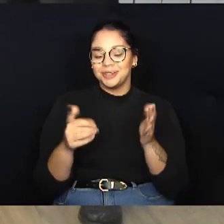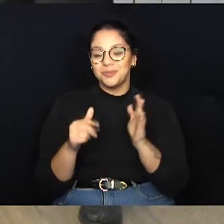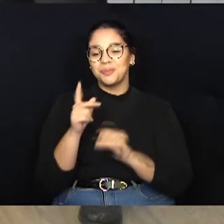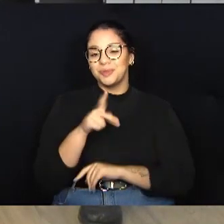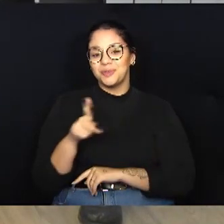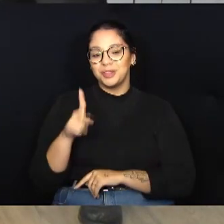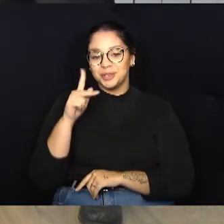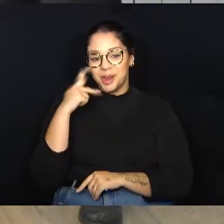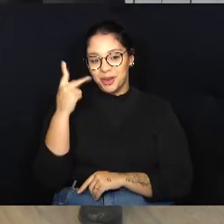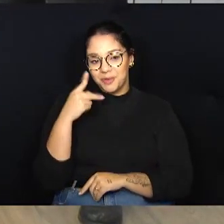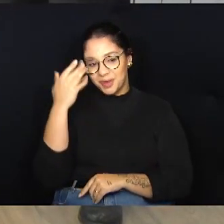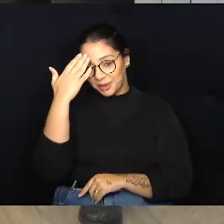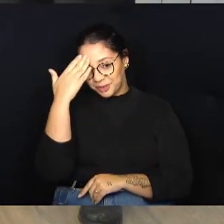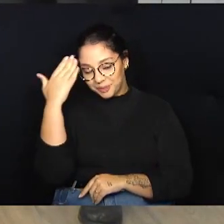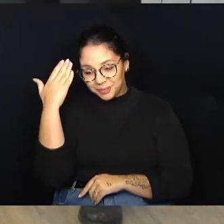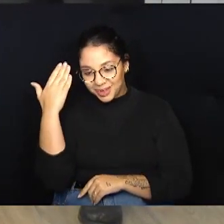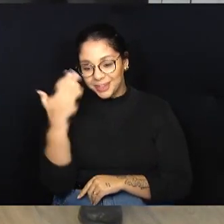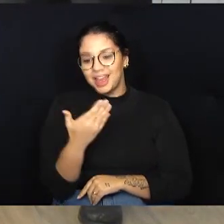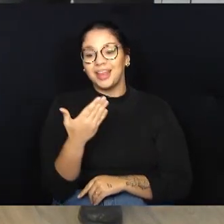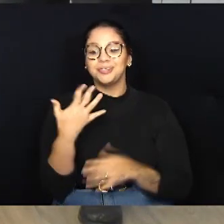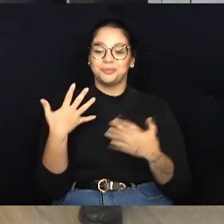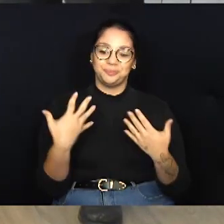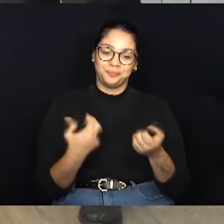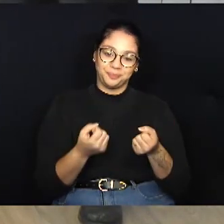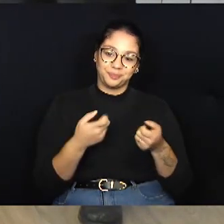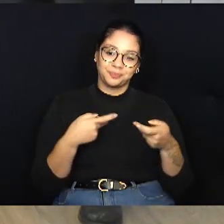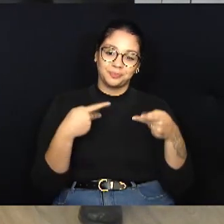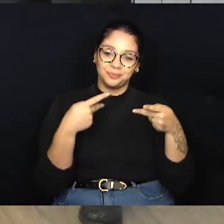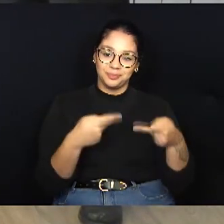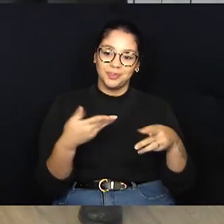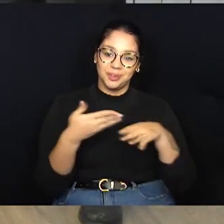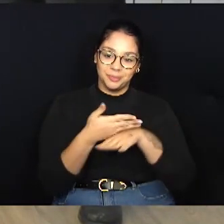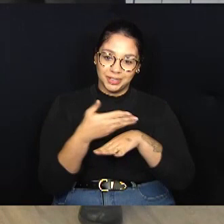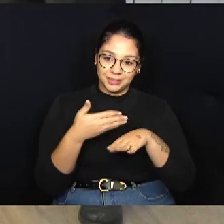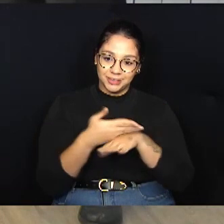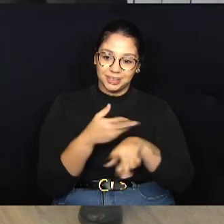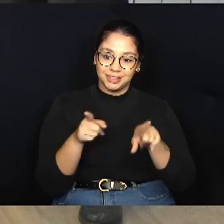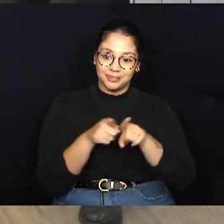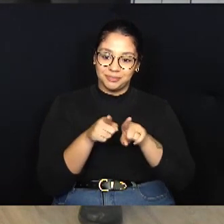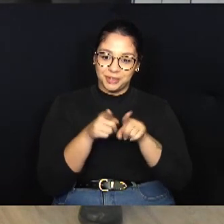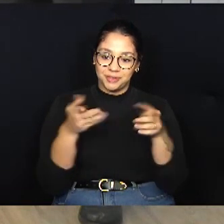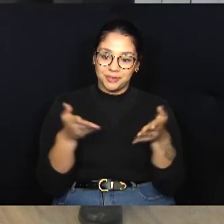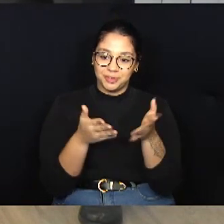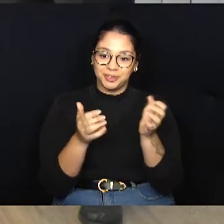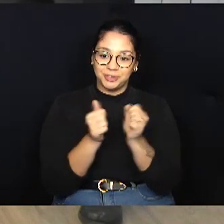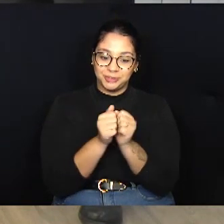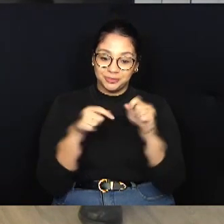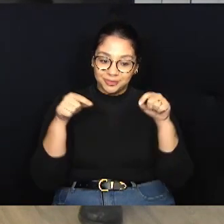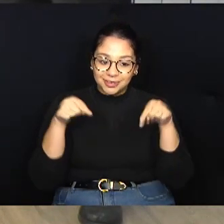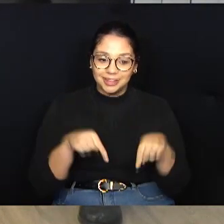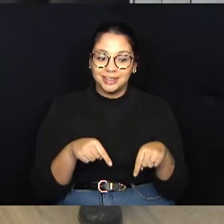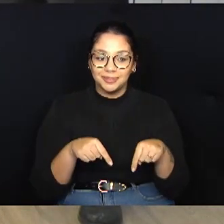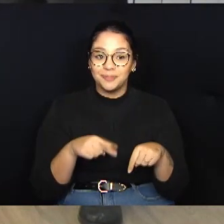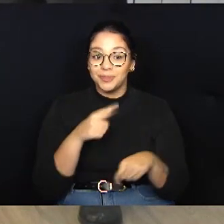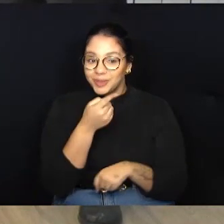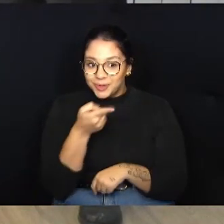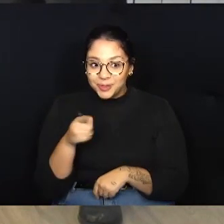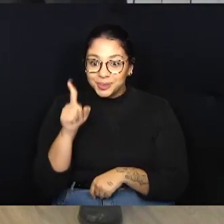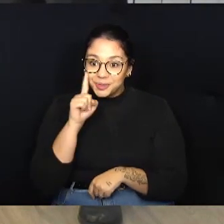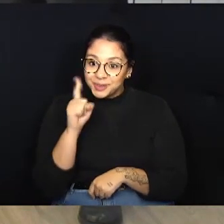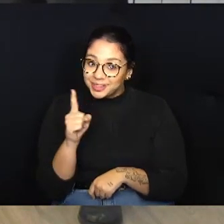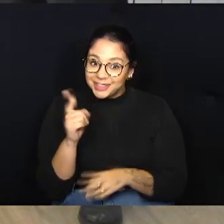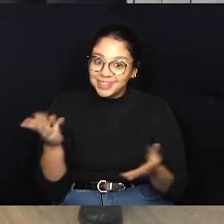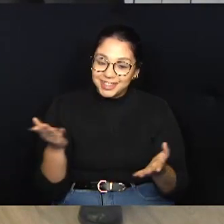Alberto, muito obrigado por ter aceito o convite para participar, por estar aqui nos nossos estúdios. E é o último dia, então,